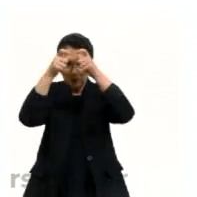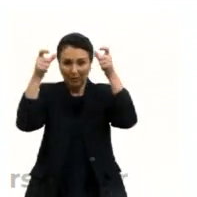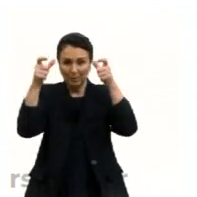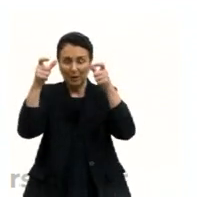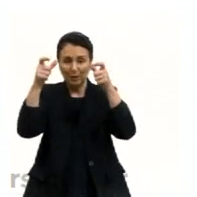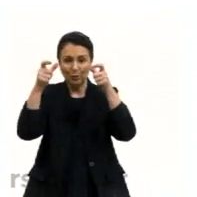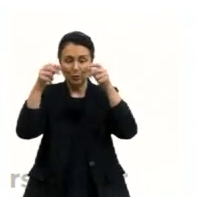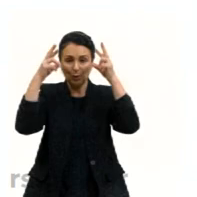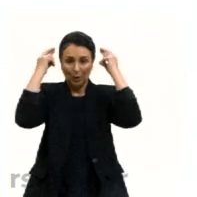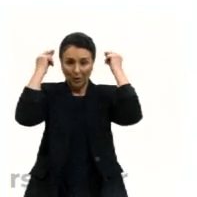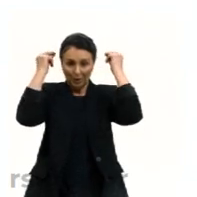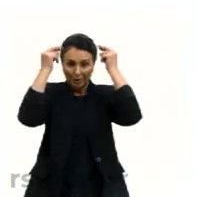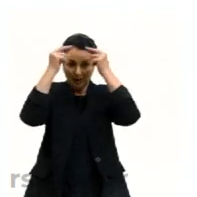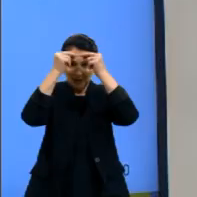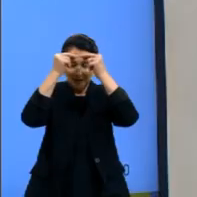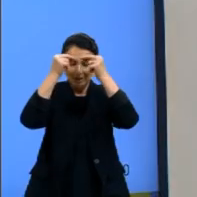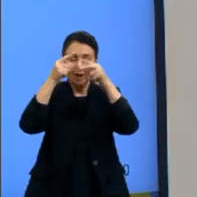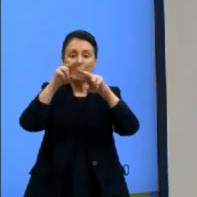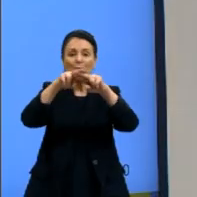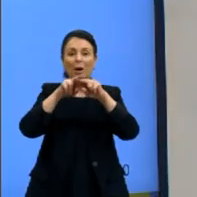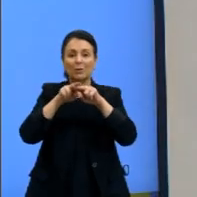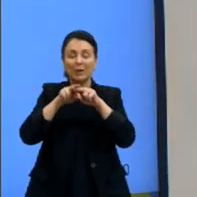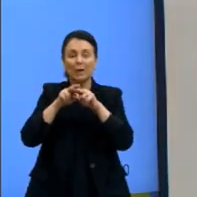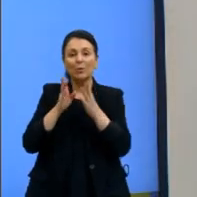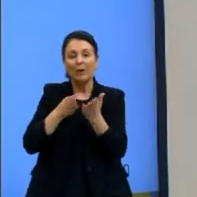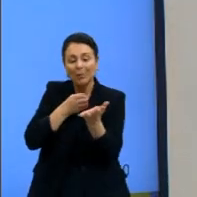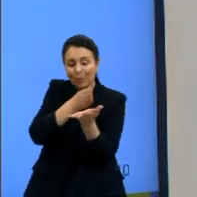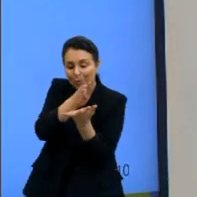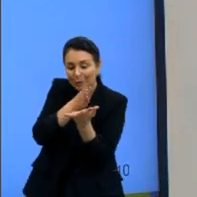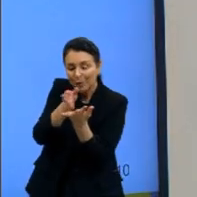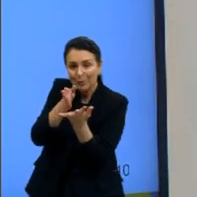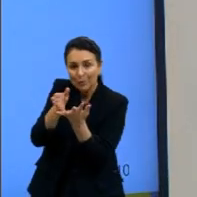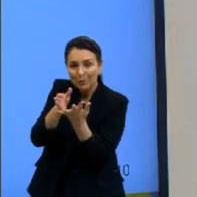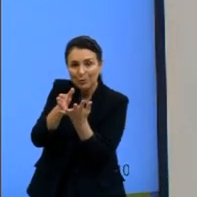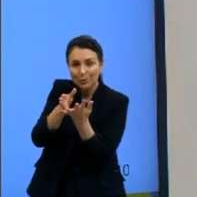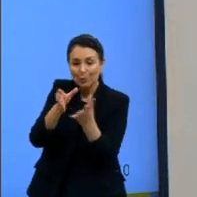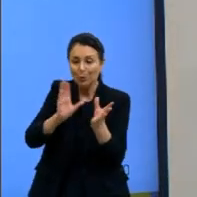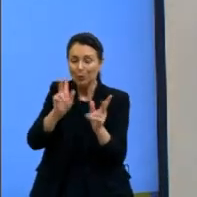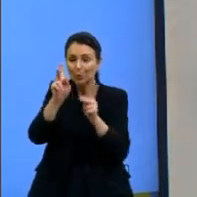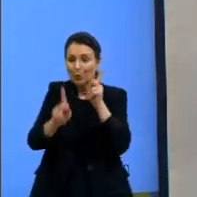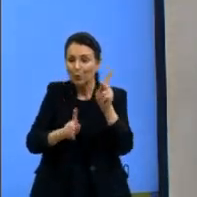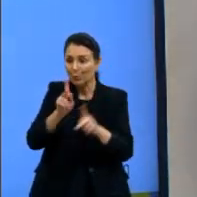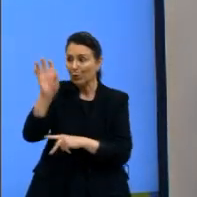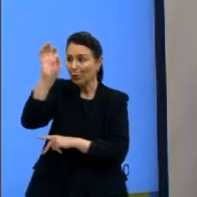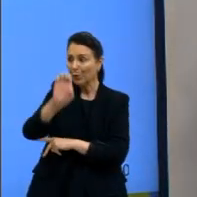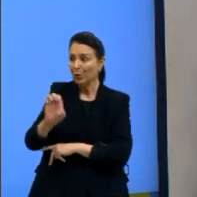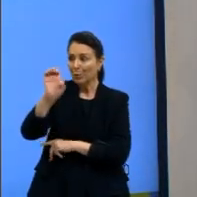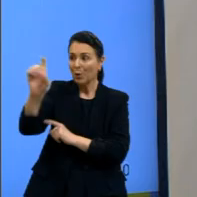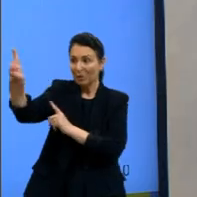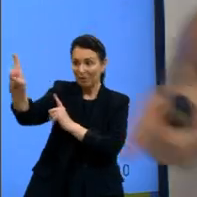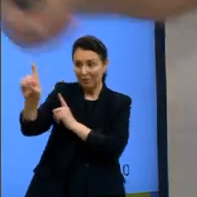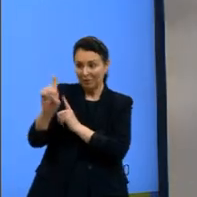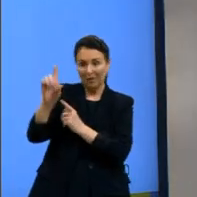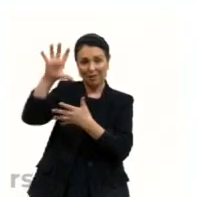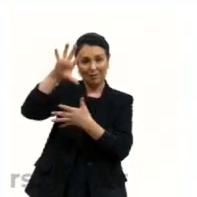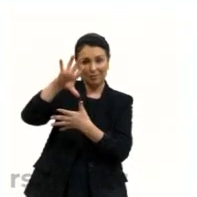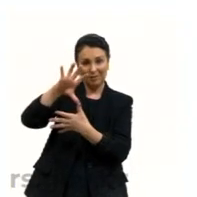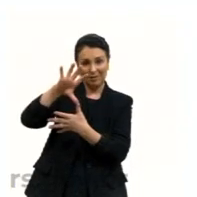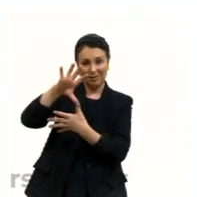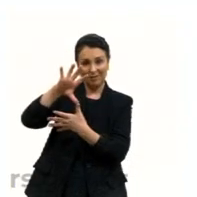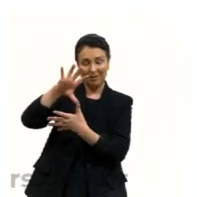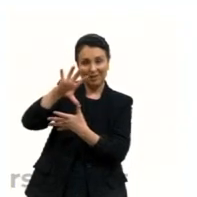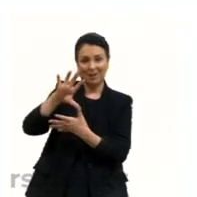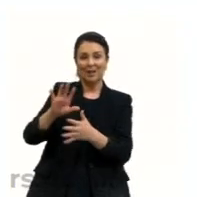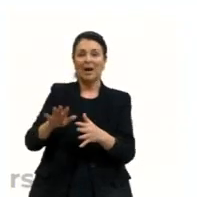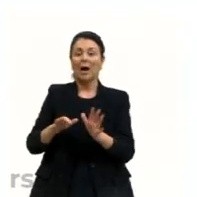e função desses percursos dos europeus que vem aqui para a América mas também devemos reconhecer que eu sugiro você